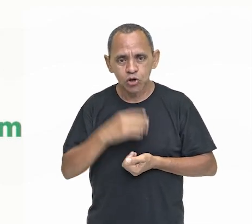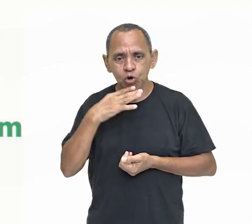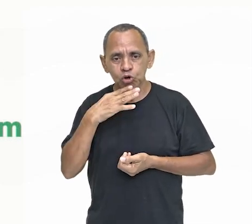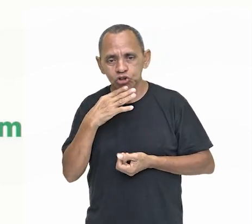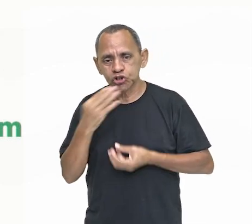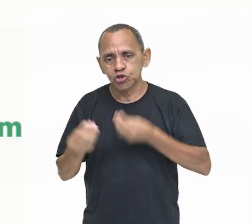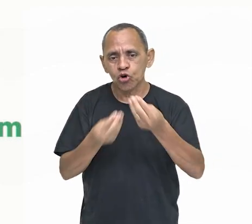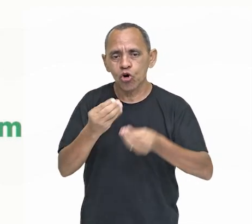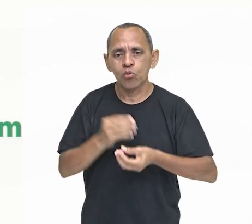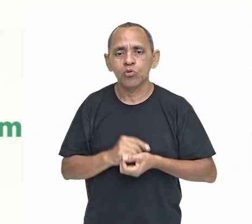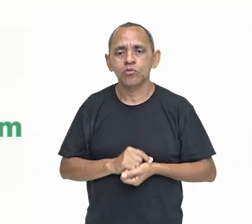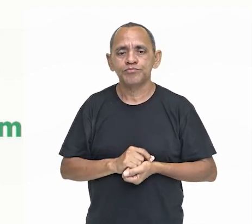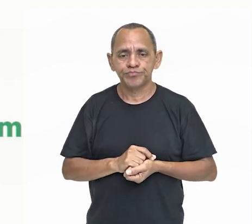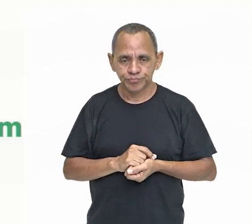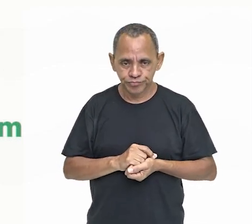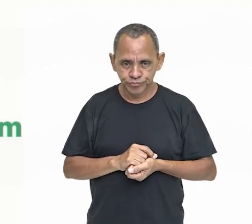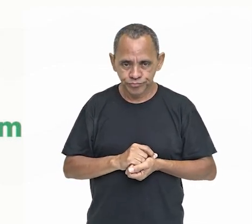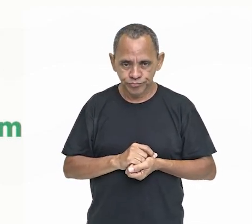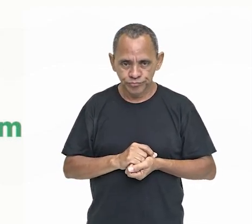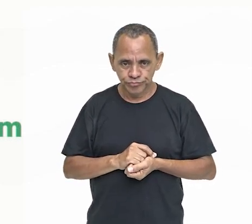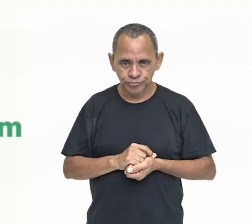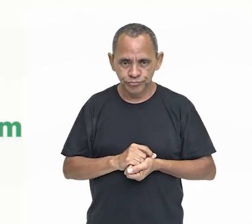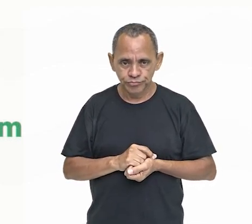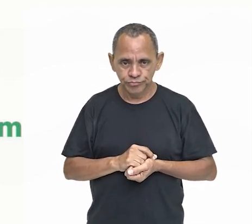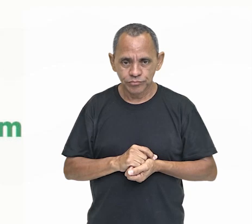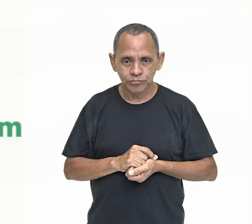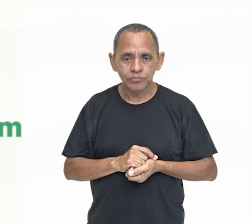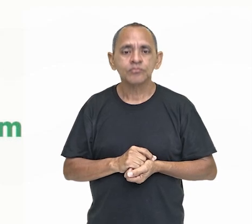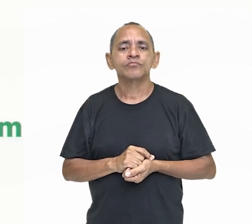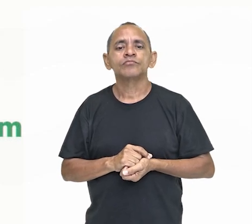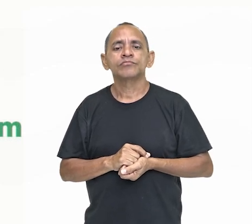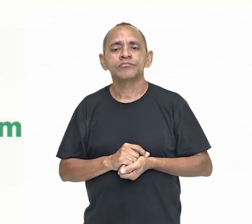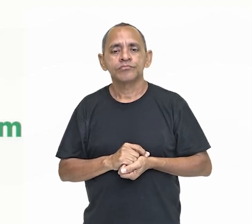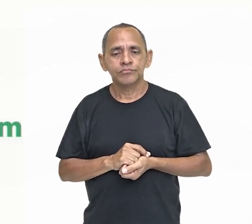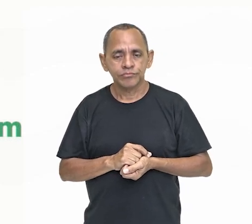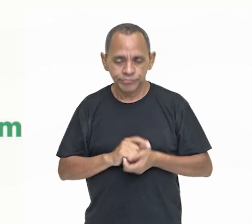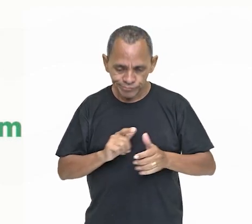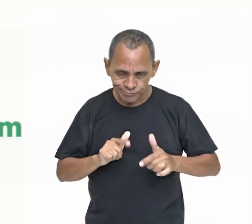efeito Joule. Toda vez que eu estiver falando de